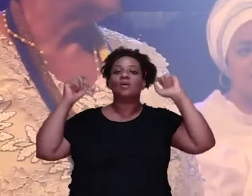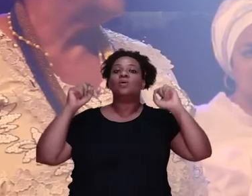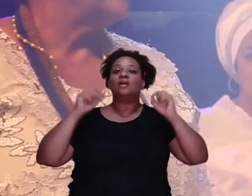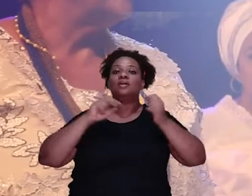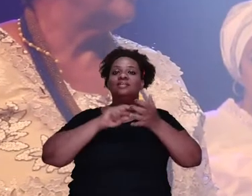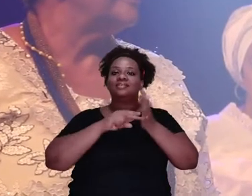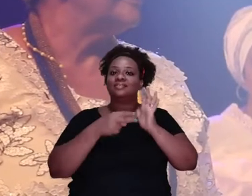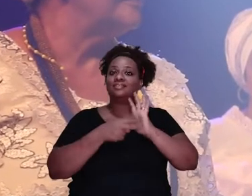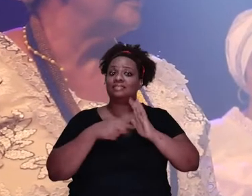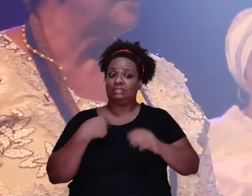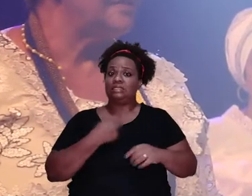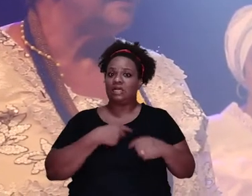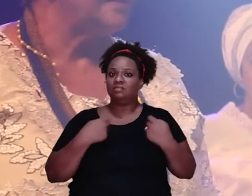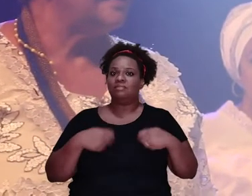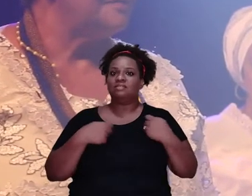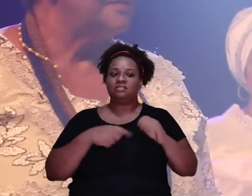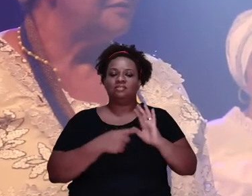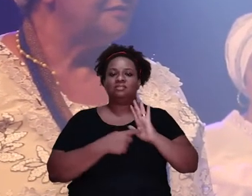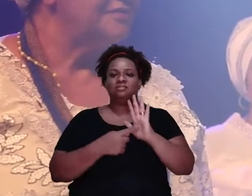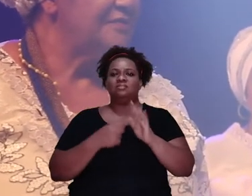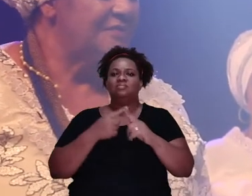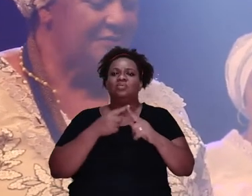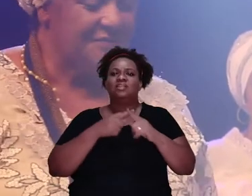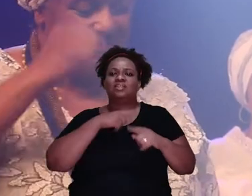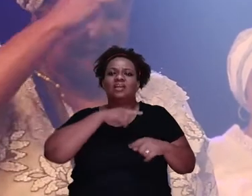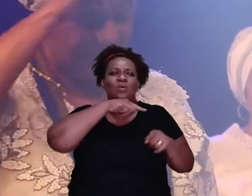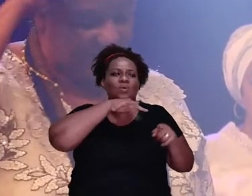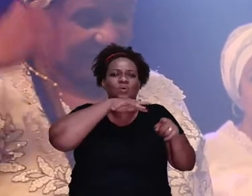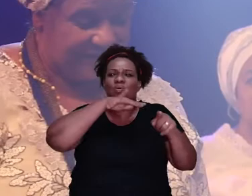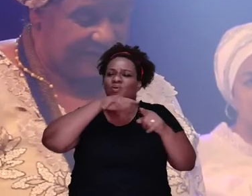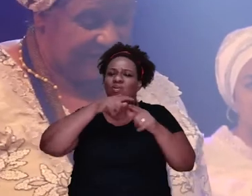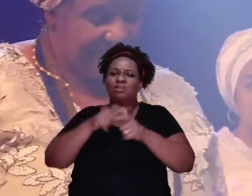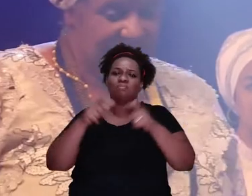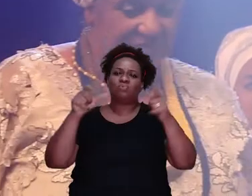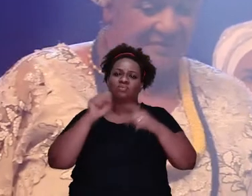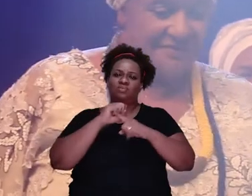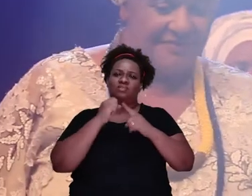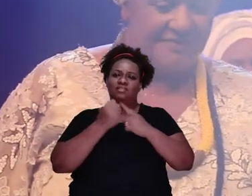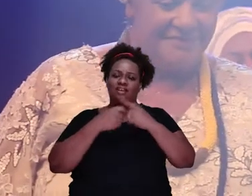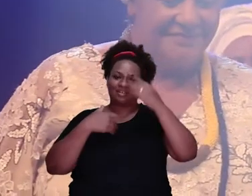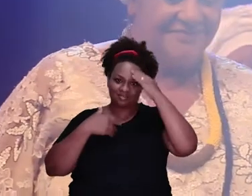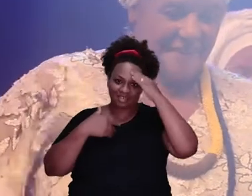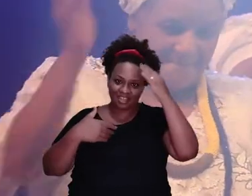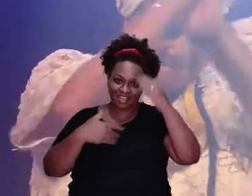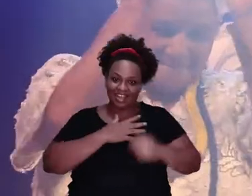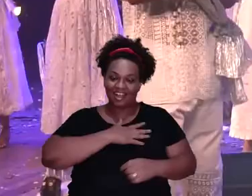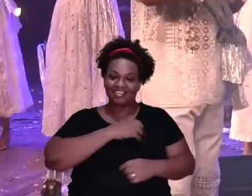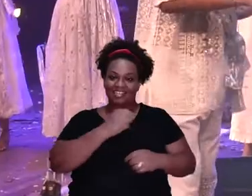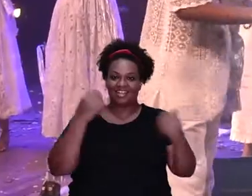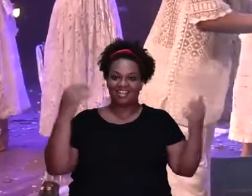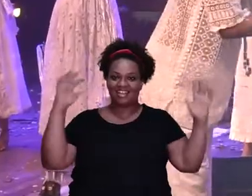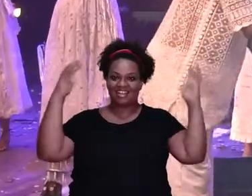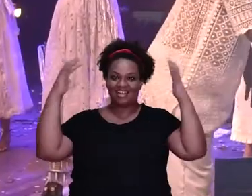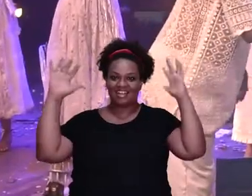e isso significa que nós fizemos da exemplo porque os maus exemplos já estão cheios aí na sociedade ligada à